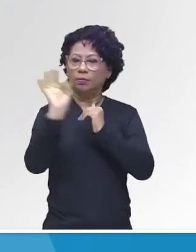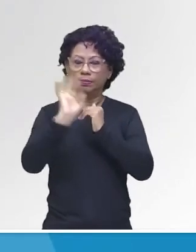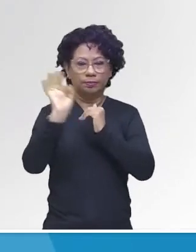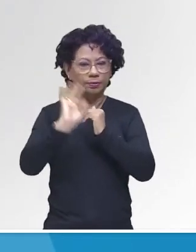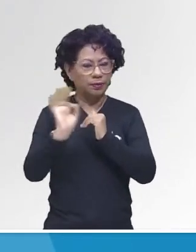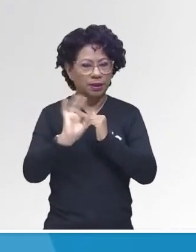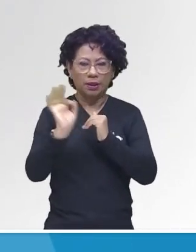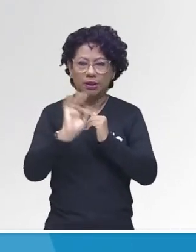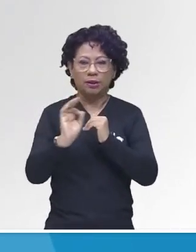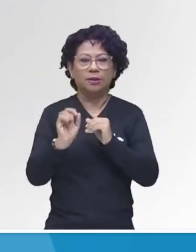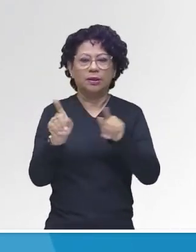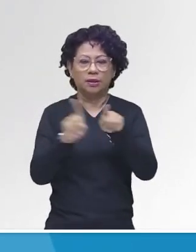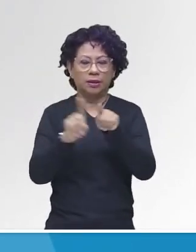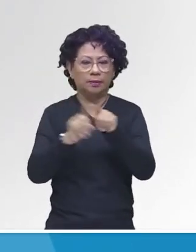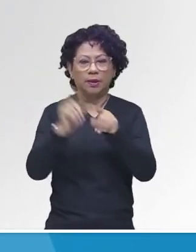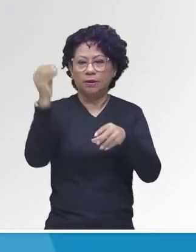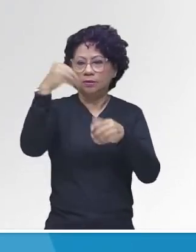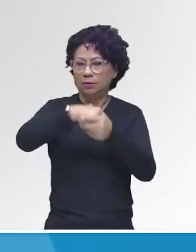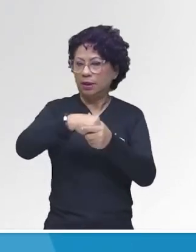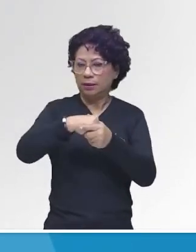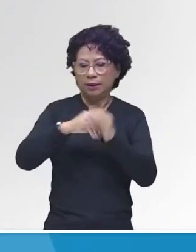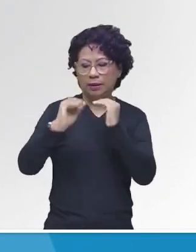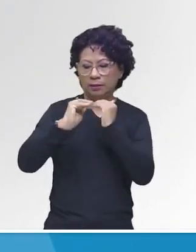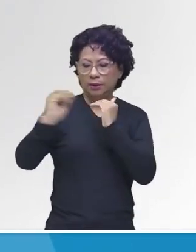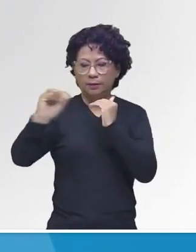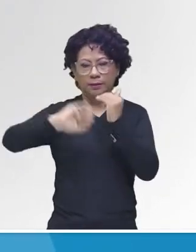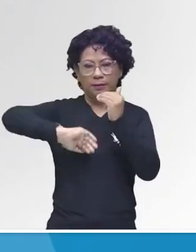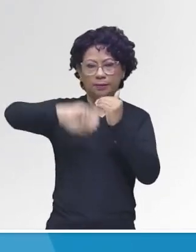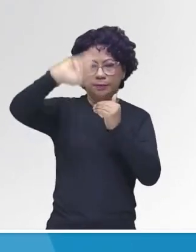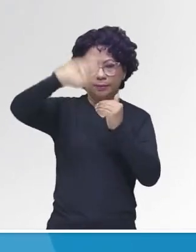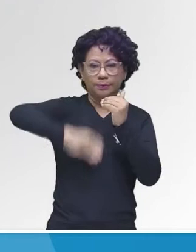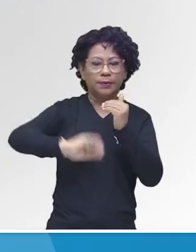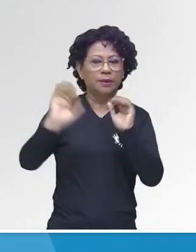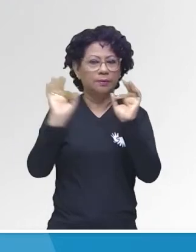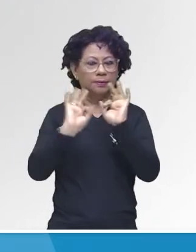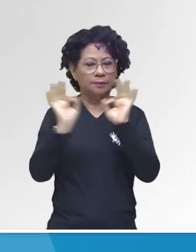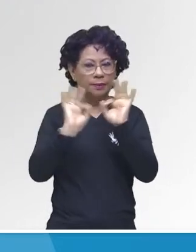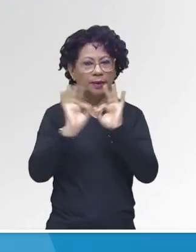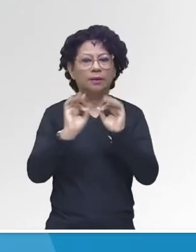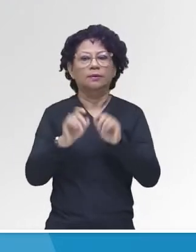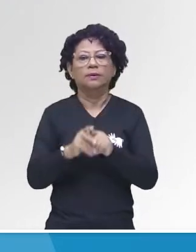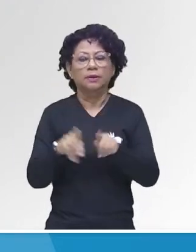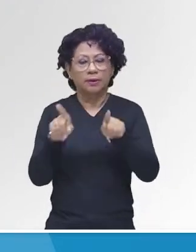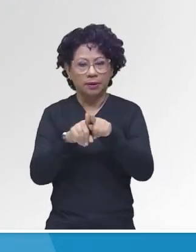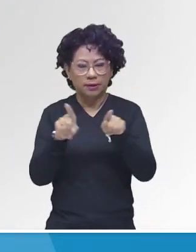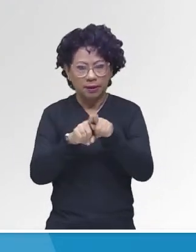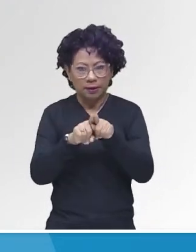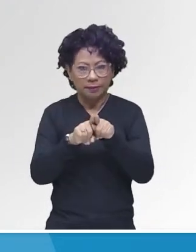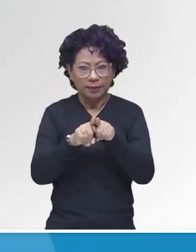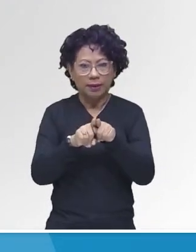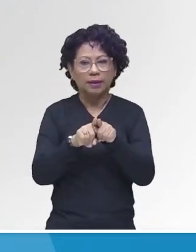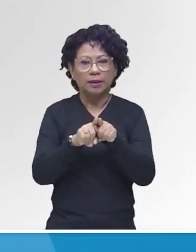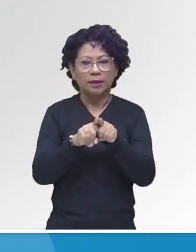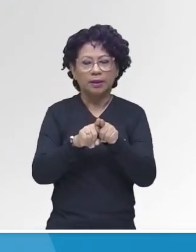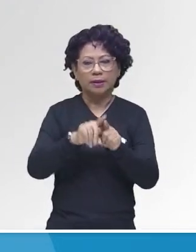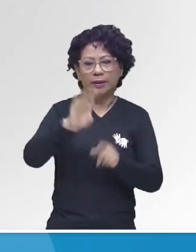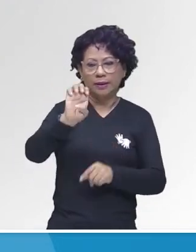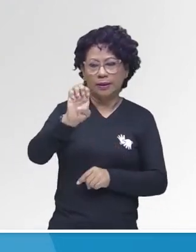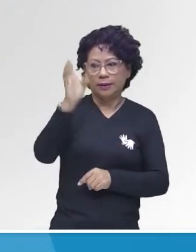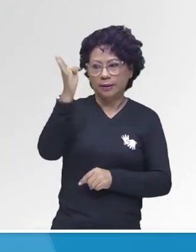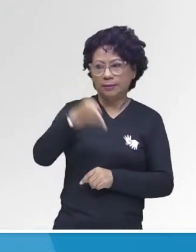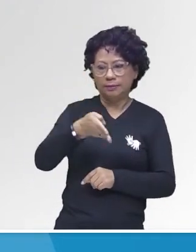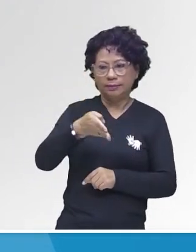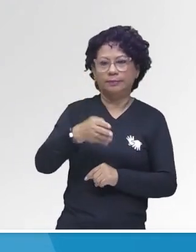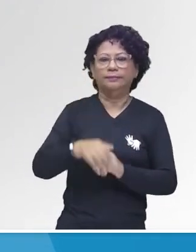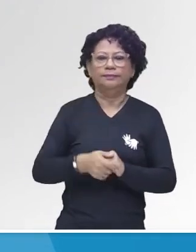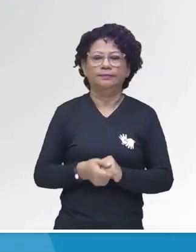utiliza nosso tracinho para dizer que ele não pertence ao plano alfa e que também esse ponto H não pertence, tracinho de